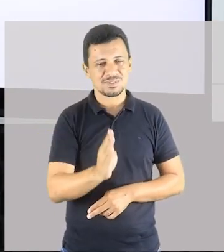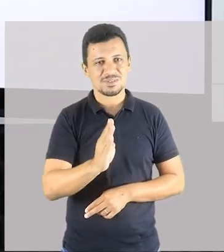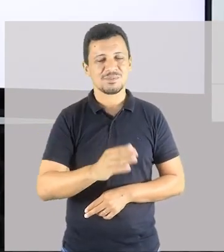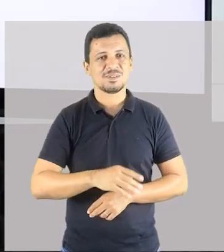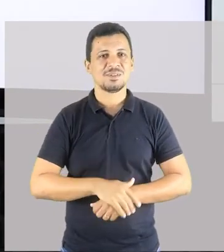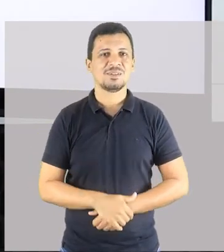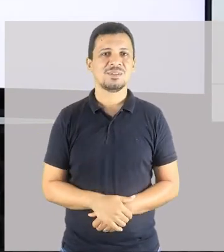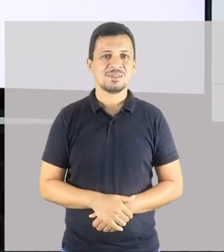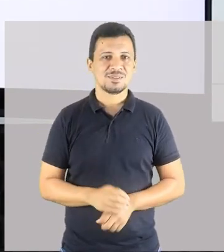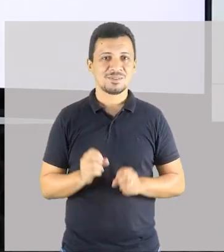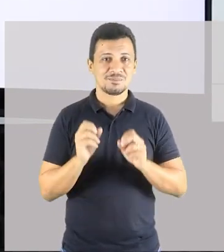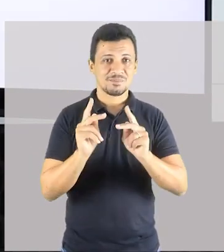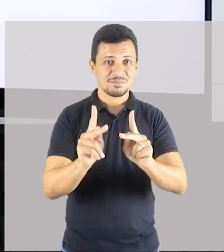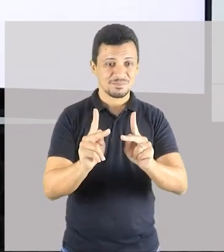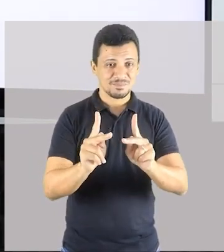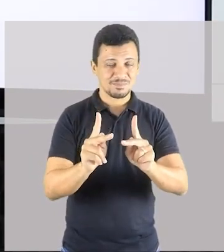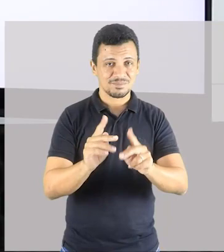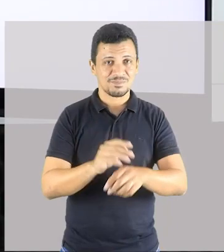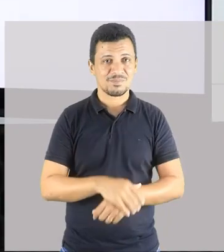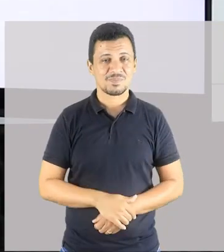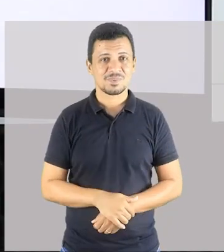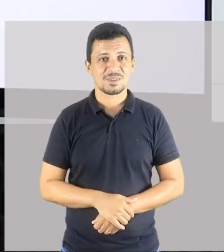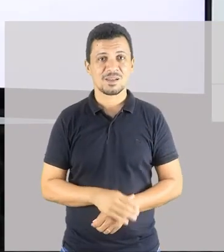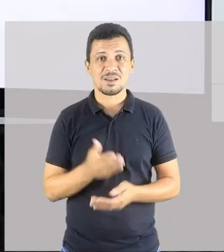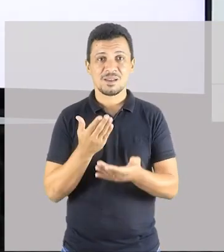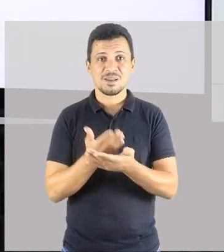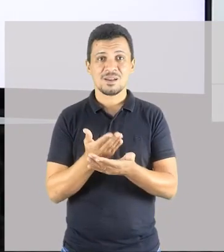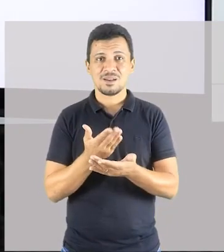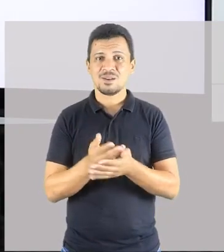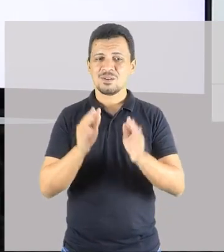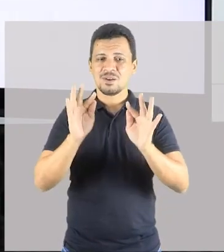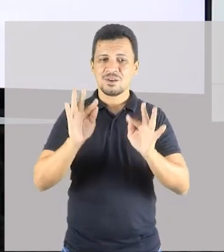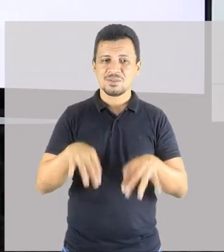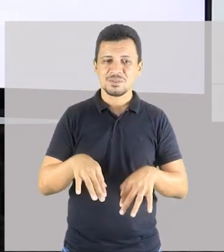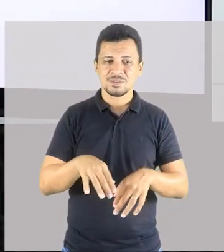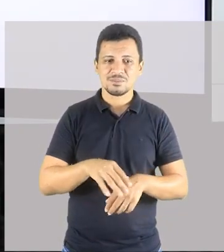modalidade do skate, beleza? Com isso a gente finaliza a nossa aula.